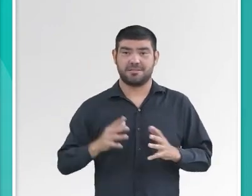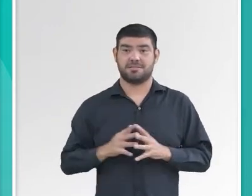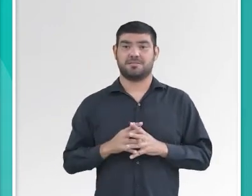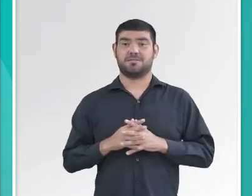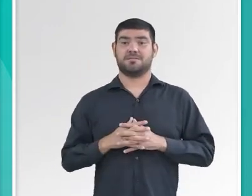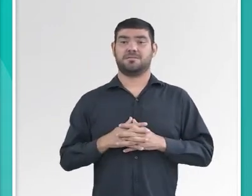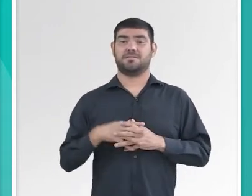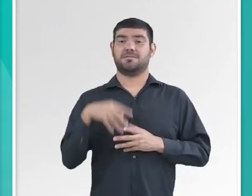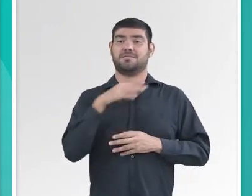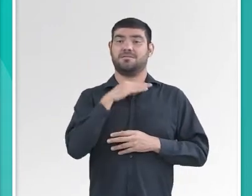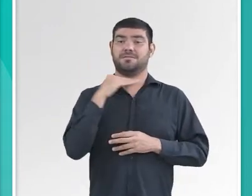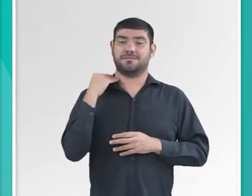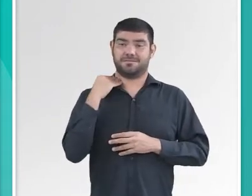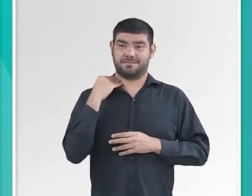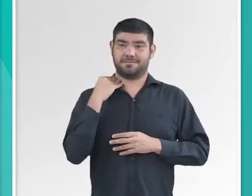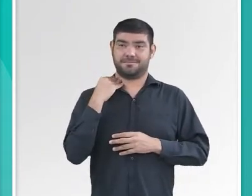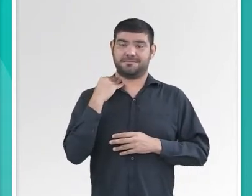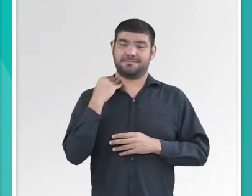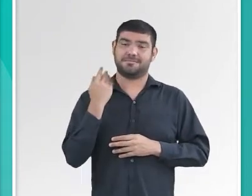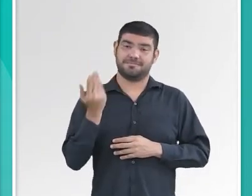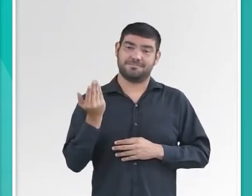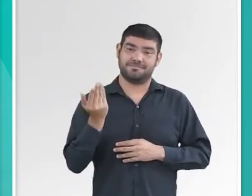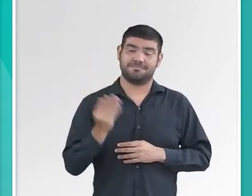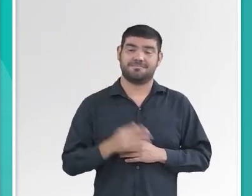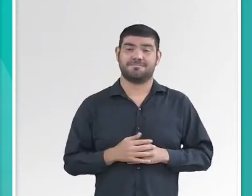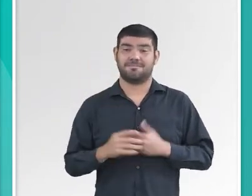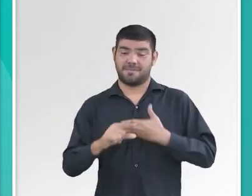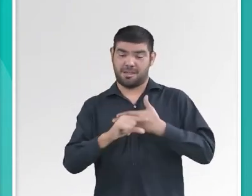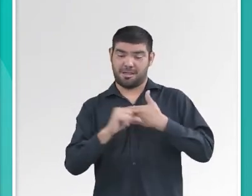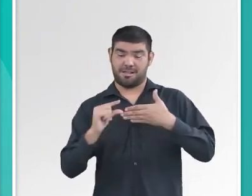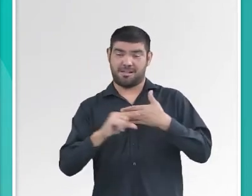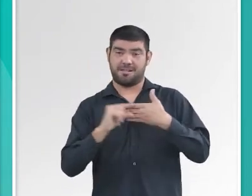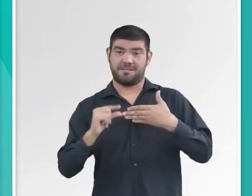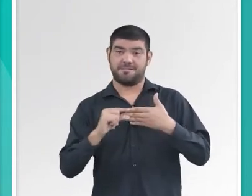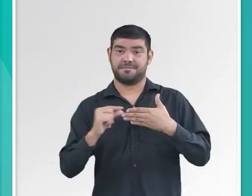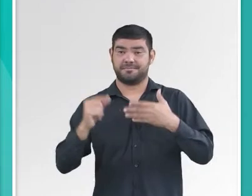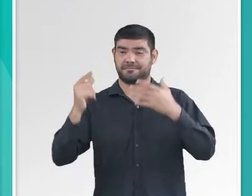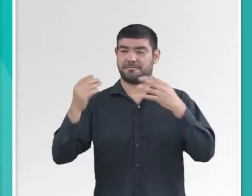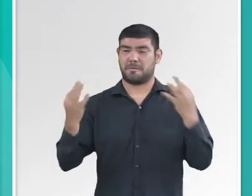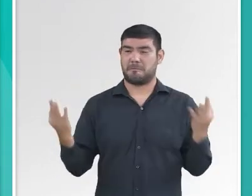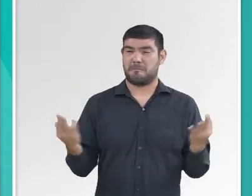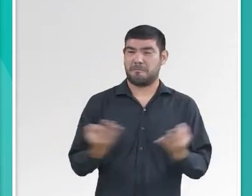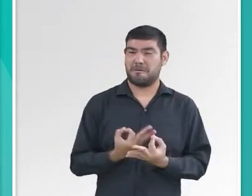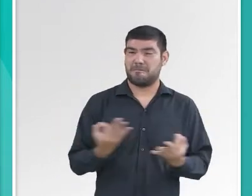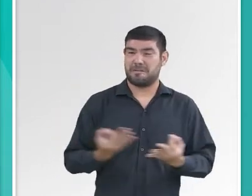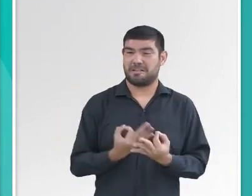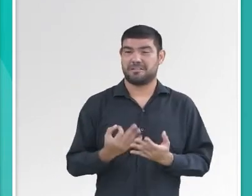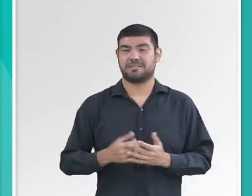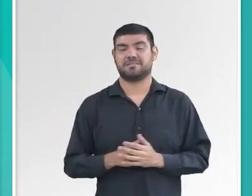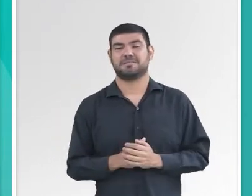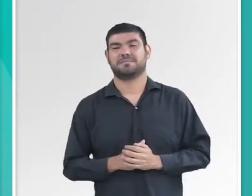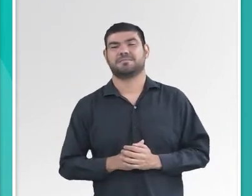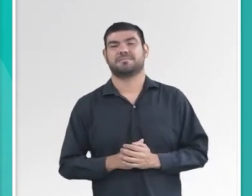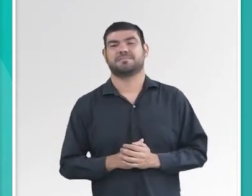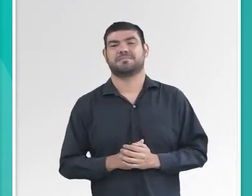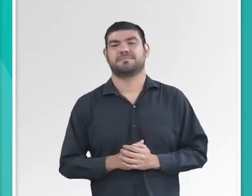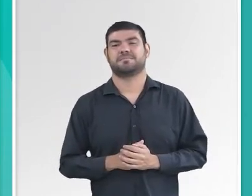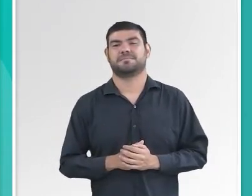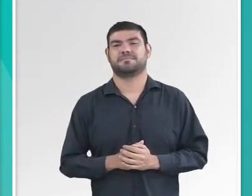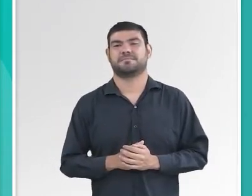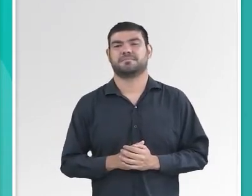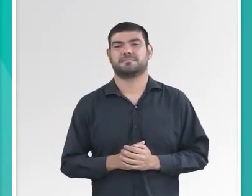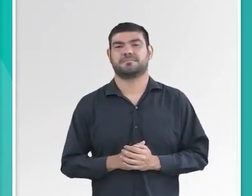se torna genial sem falar nos seus contos, no caso contos machadianos, que também vão